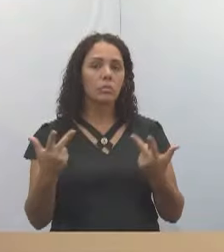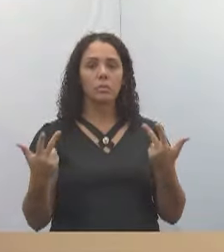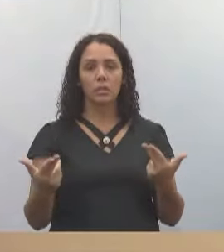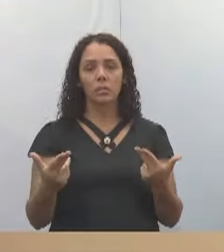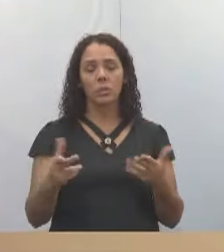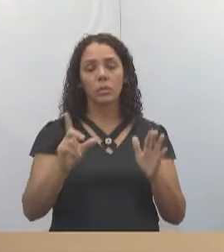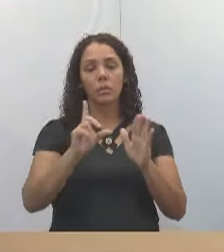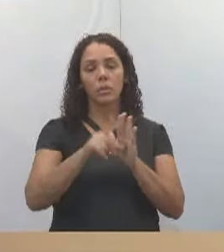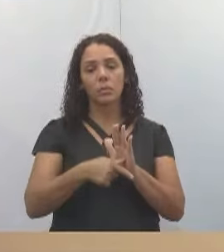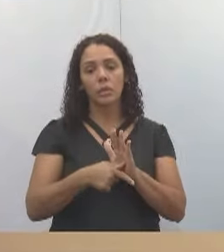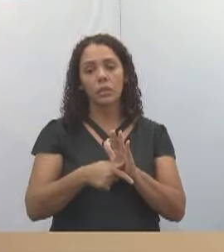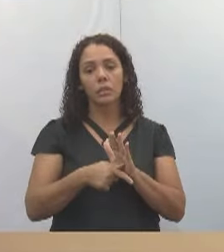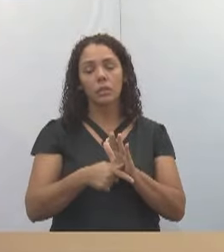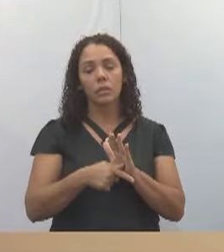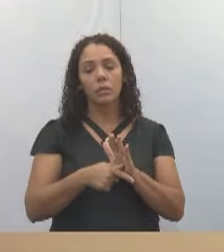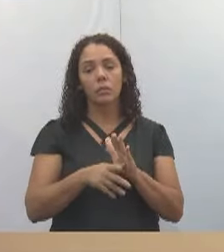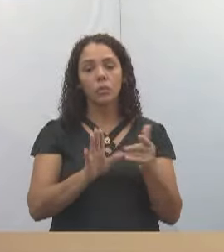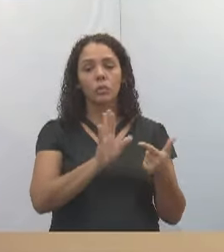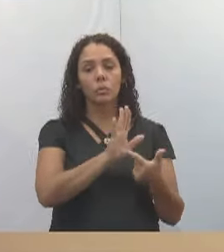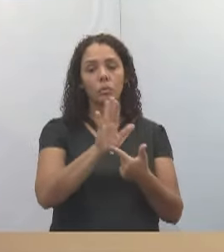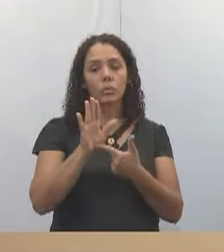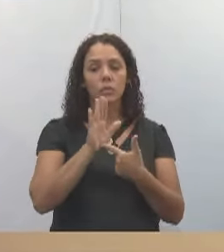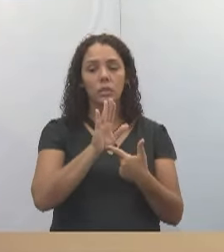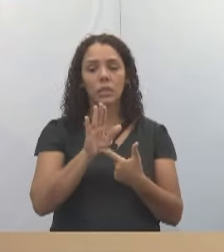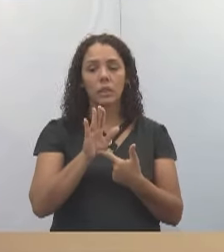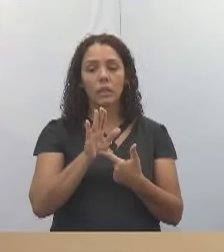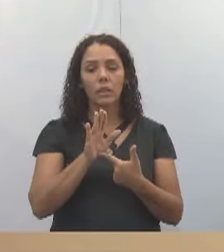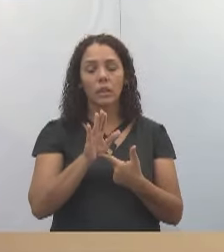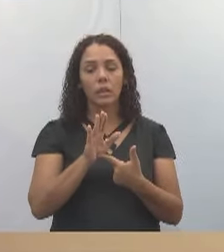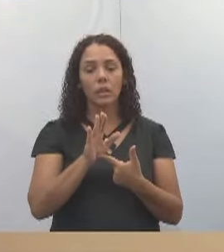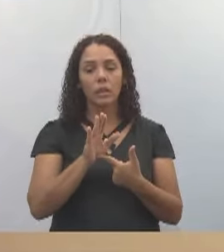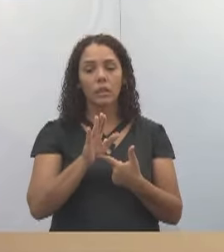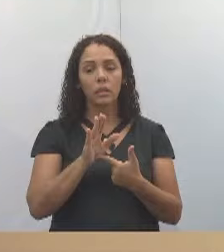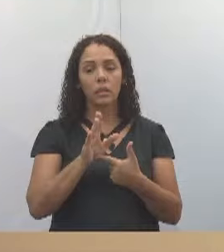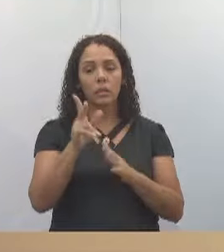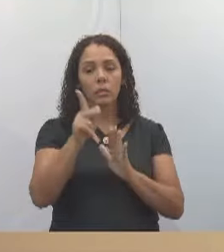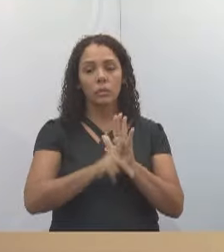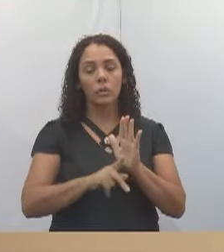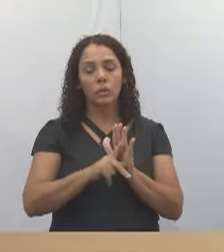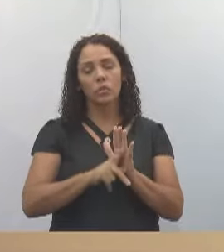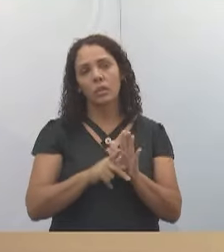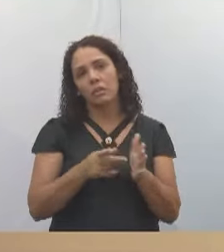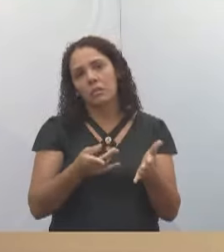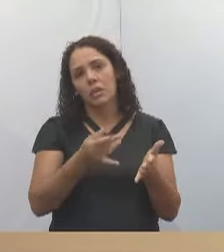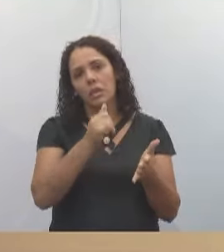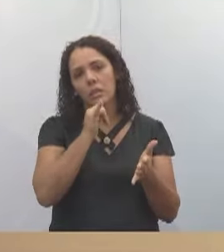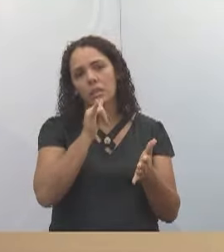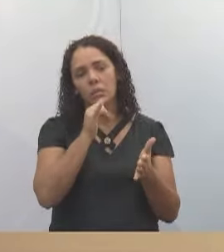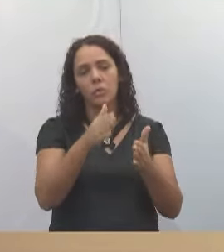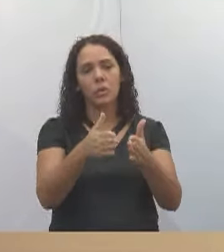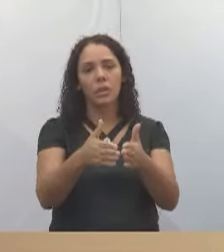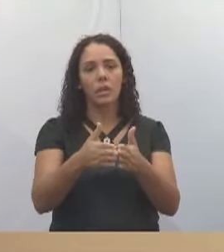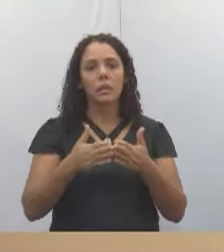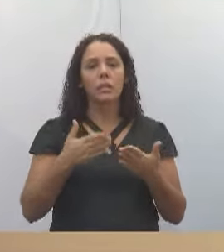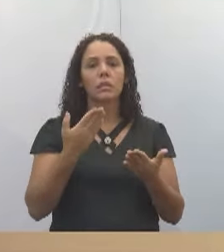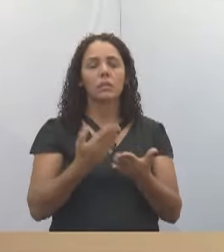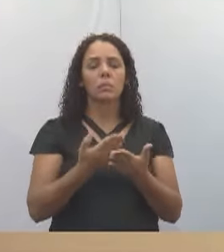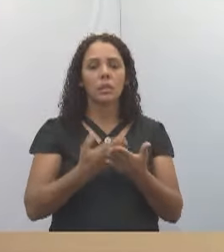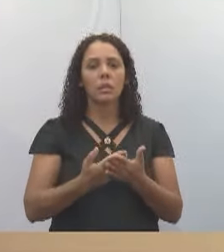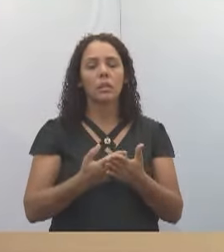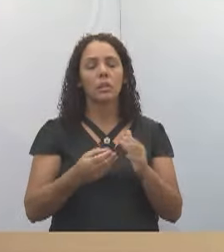para depois serem vistos os projetos que são enviados para cá, como requerimento, indicações,